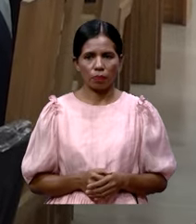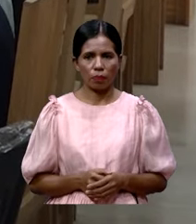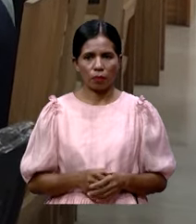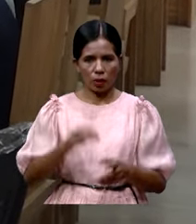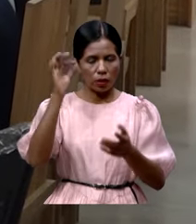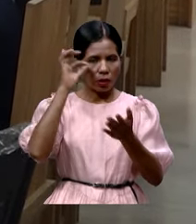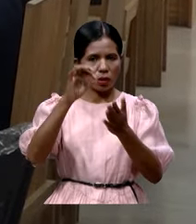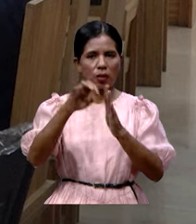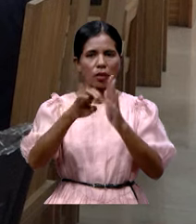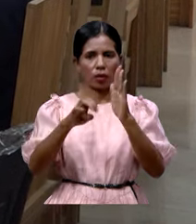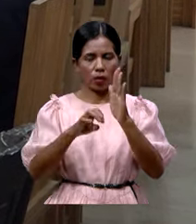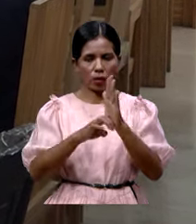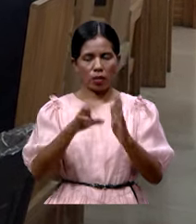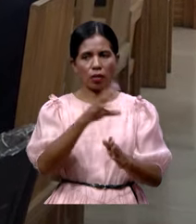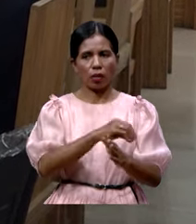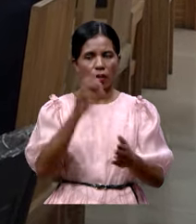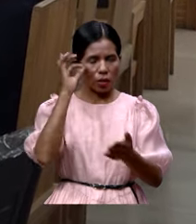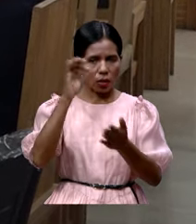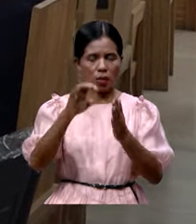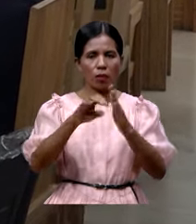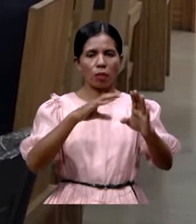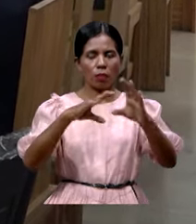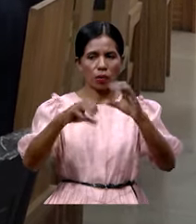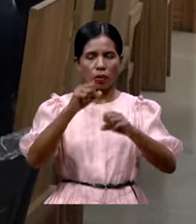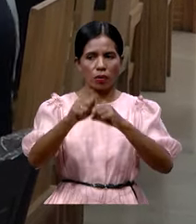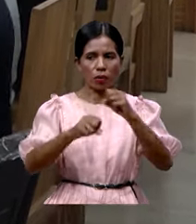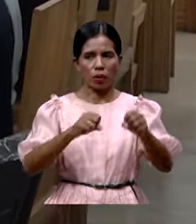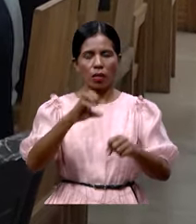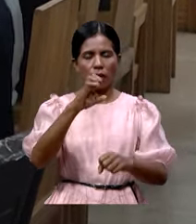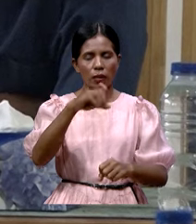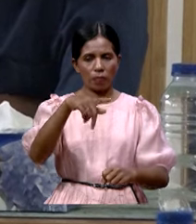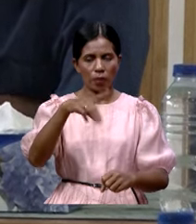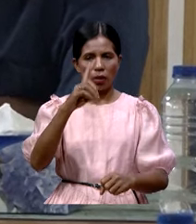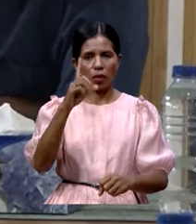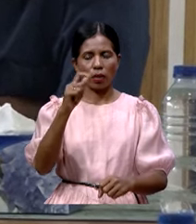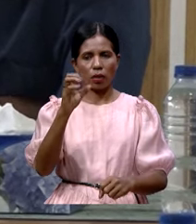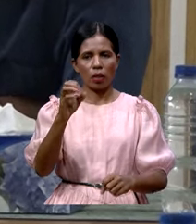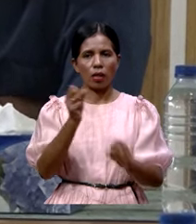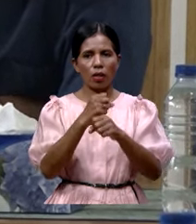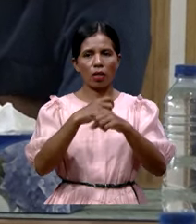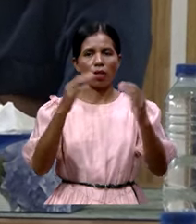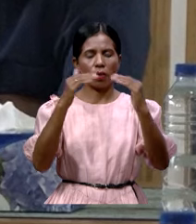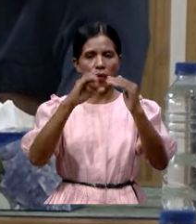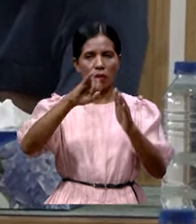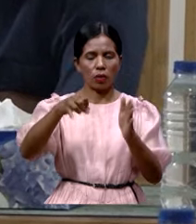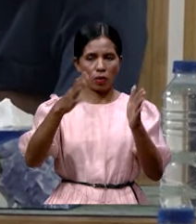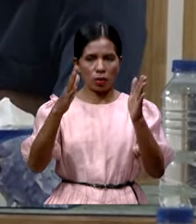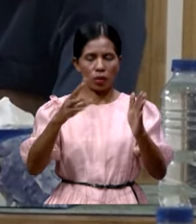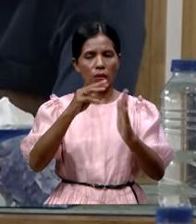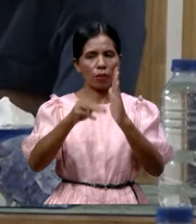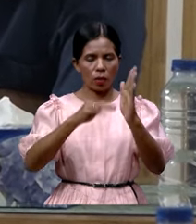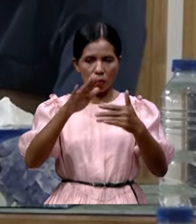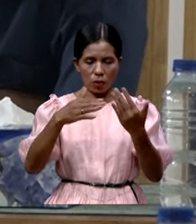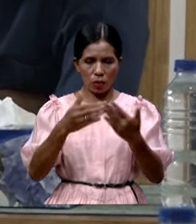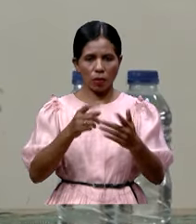Secretário de Estado Igualdade Interino, no Secretário de Estado Comunicação Social, Espírito Dias Ximenes, segunda nem, falou ao encontro com o jornalista no Nainba Media Sira,